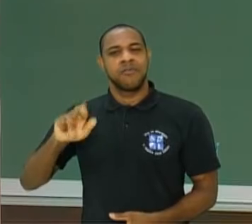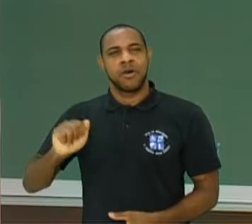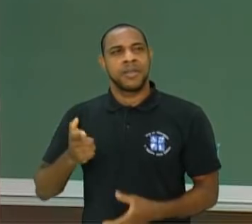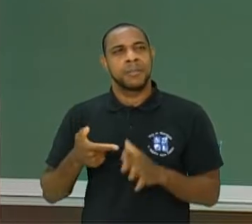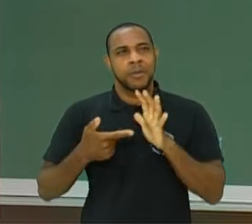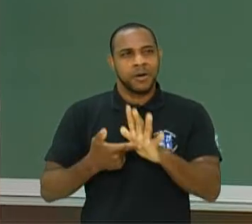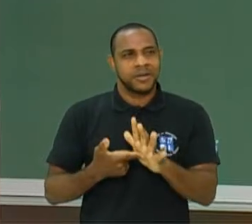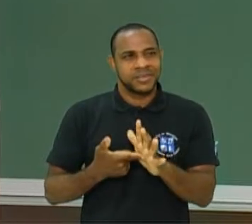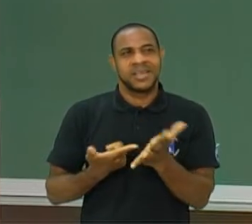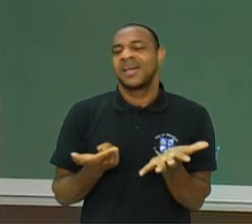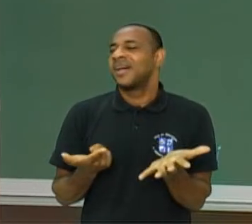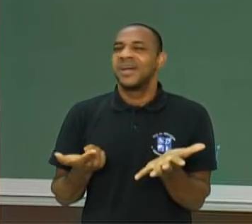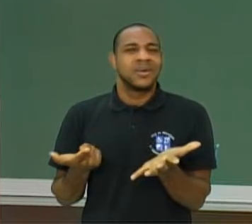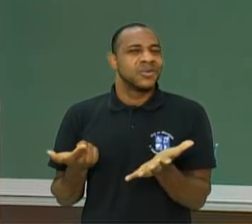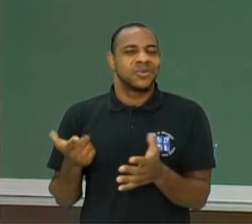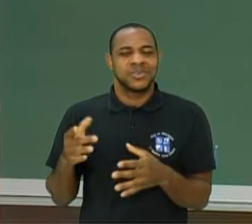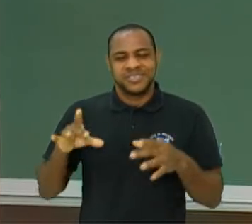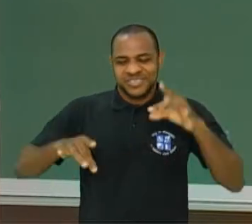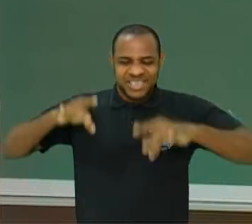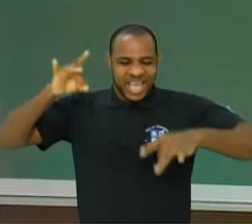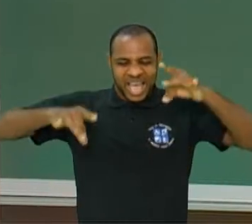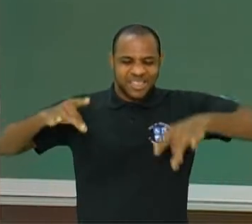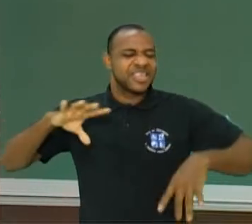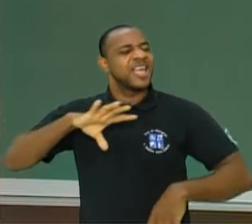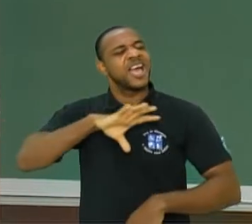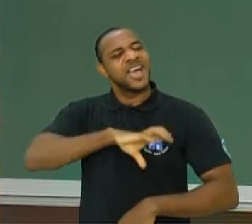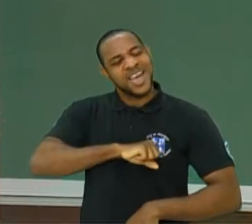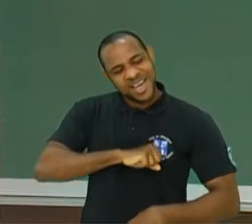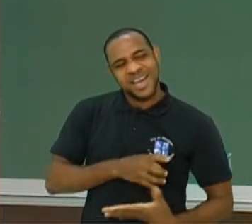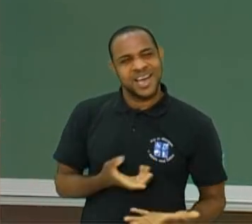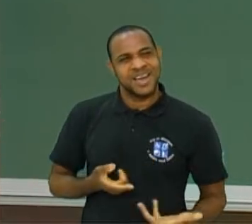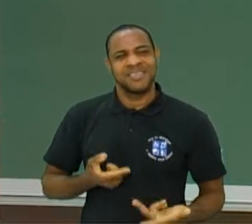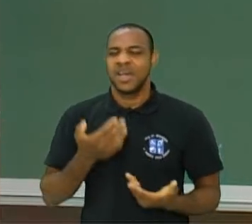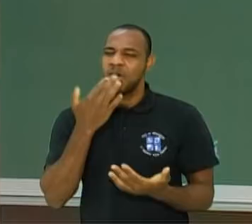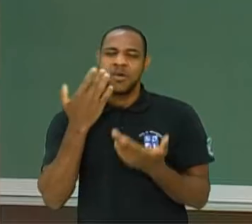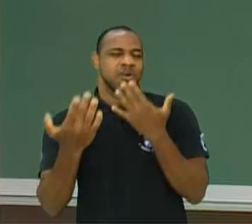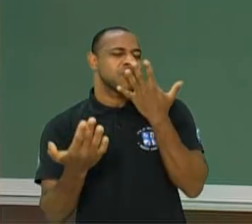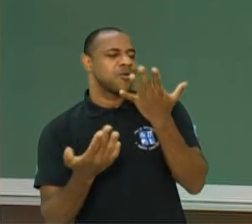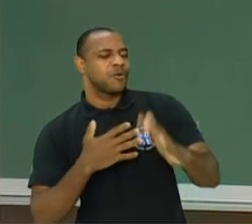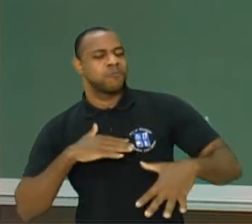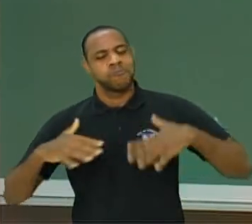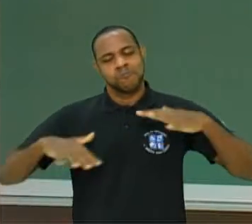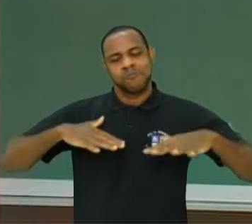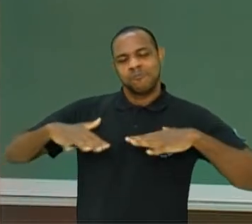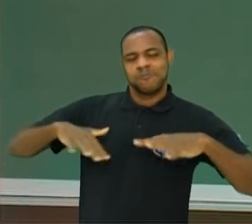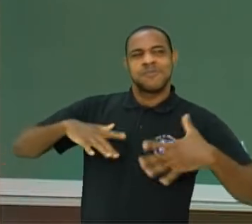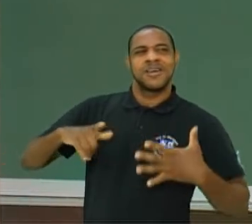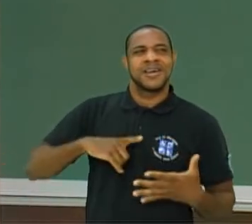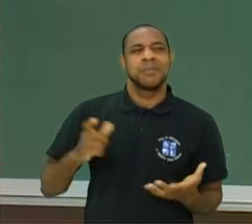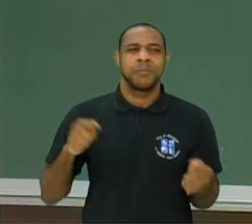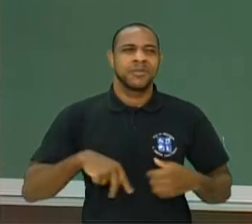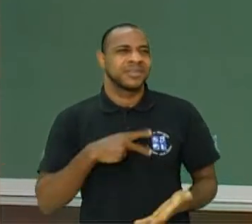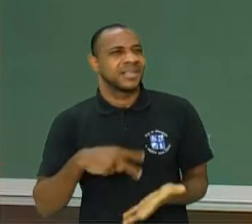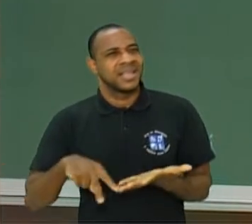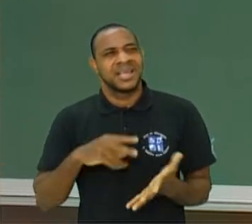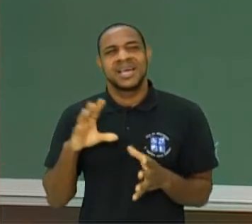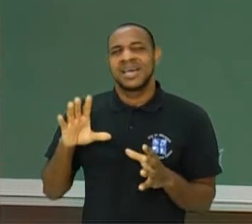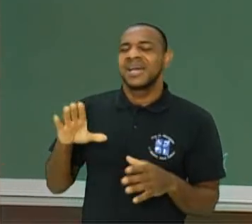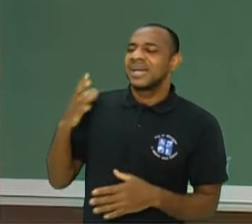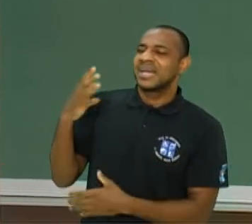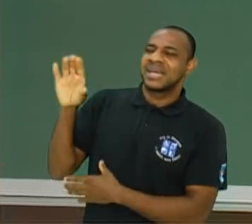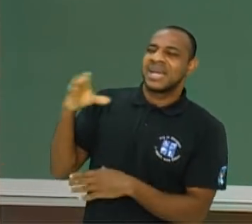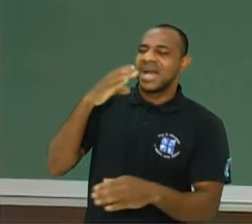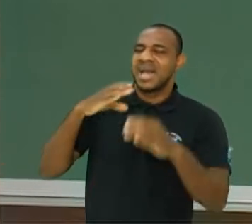que eu amo, representa a arte como um todo, ela tem cor, ela tem movimento, né? Ela pode dançar, ela pode cantar, ela